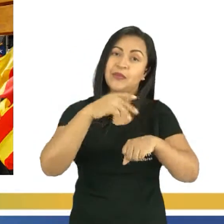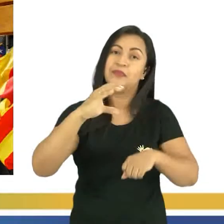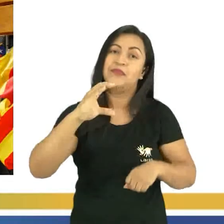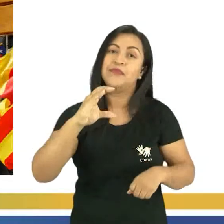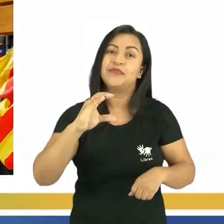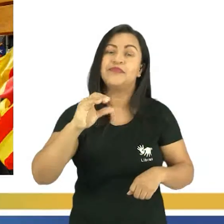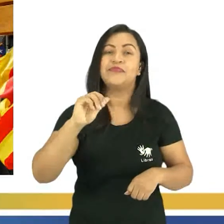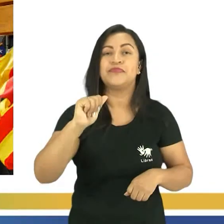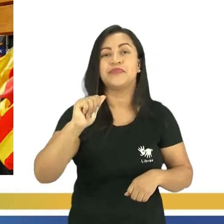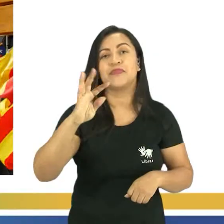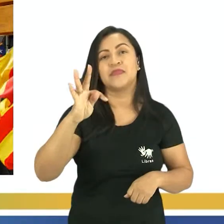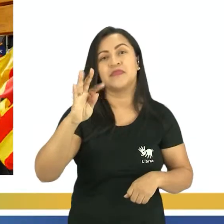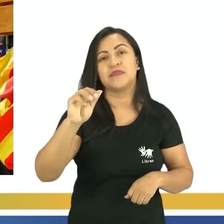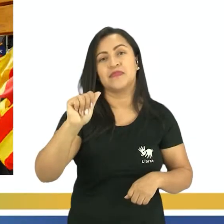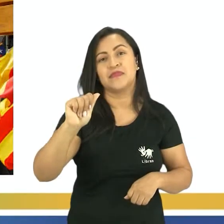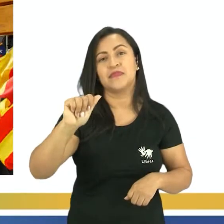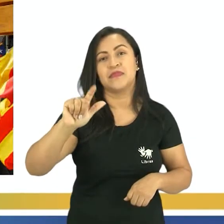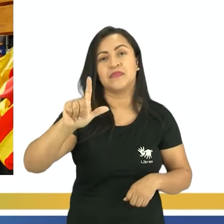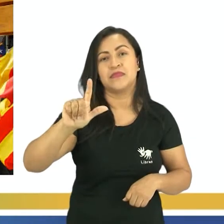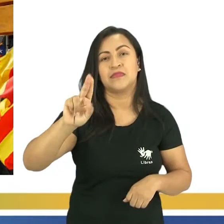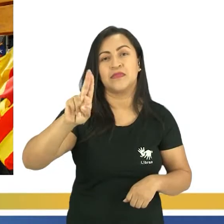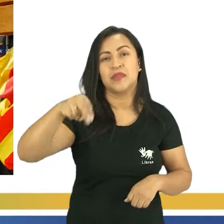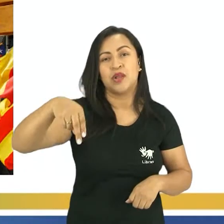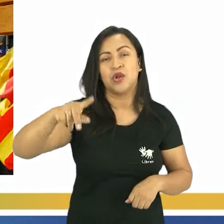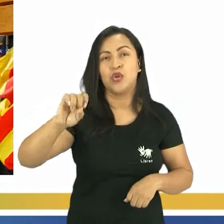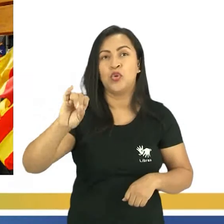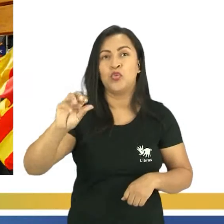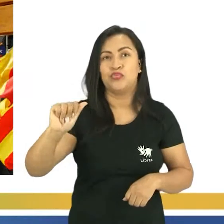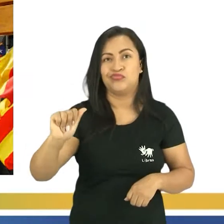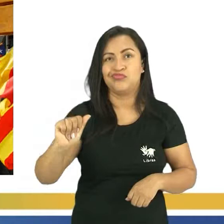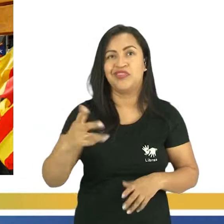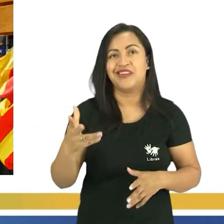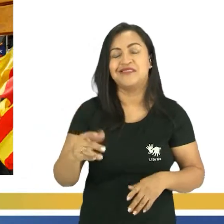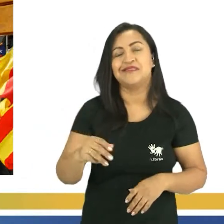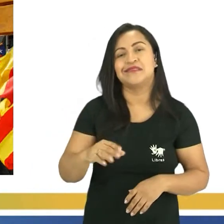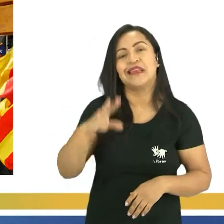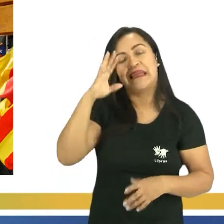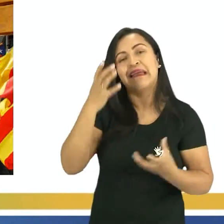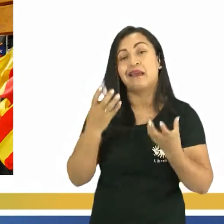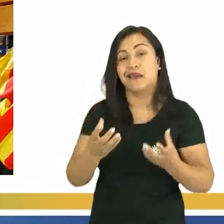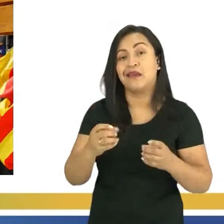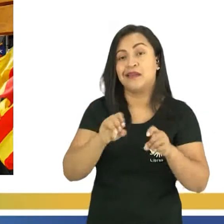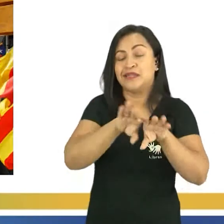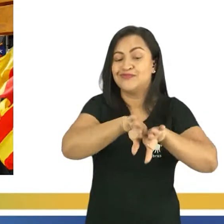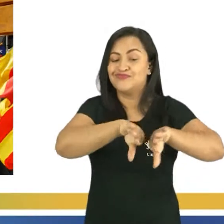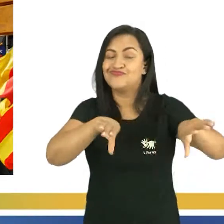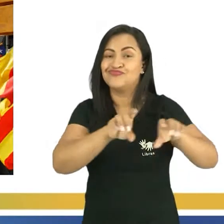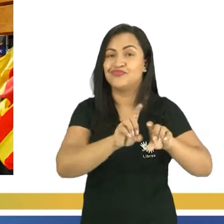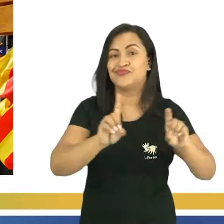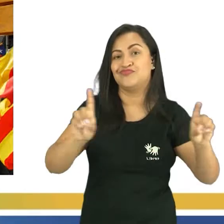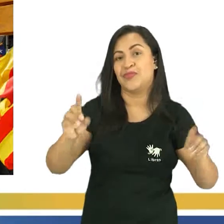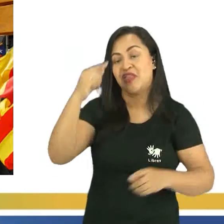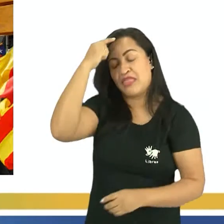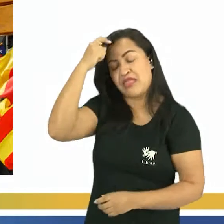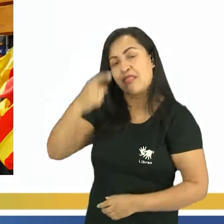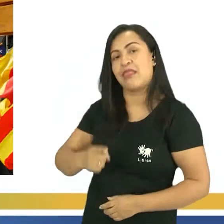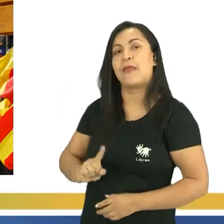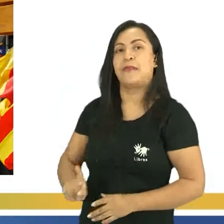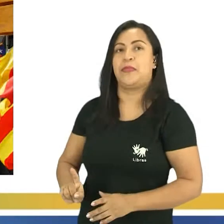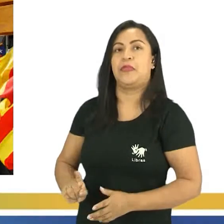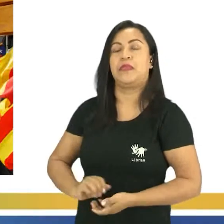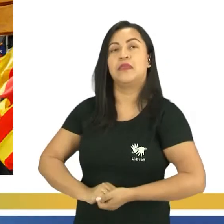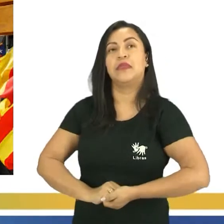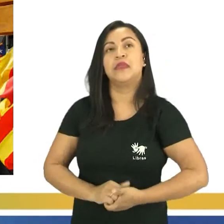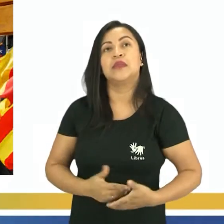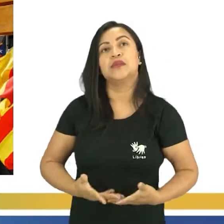eles têm o interesse bem real, bem claro, de se tornarem independentes, tá? País